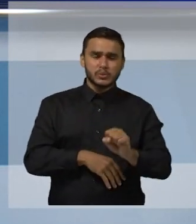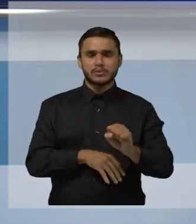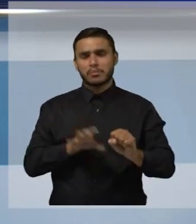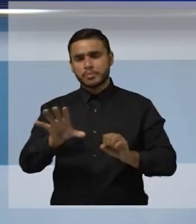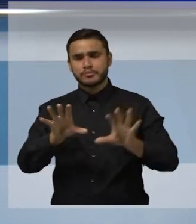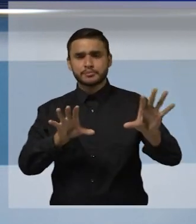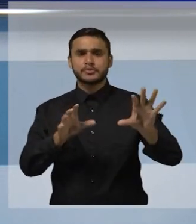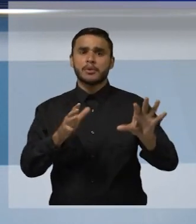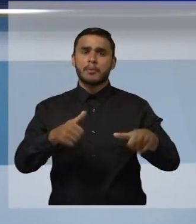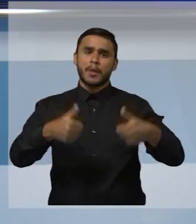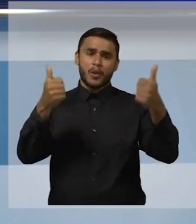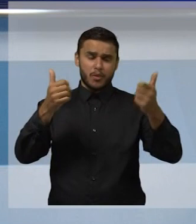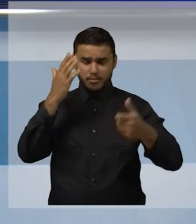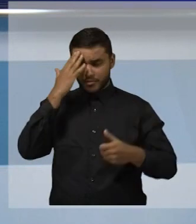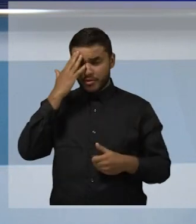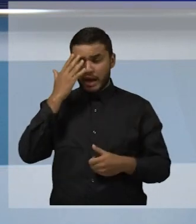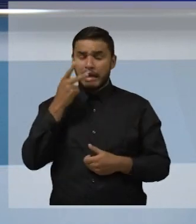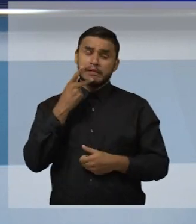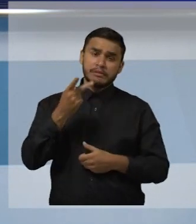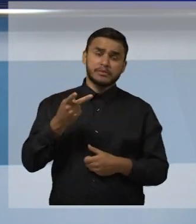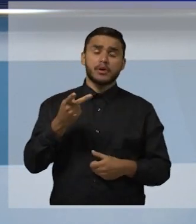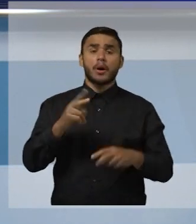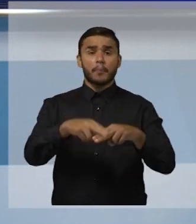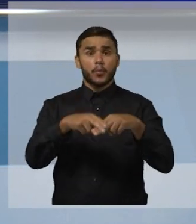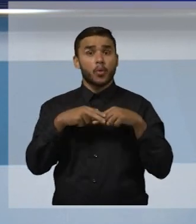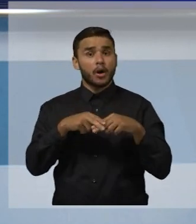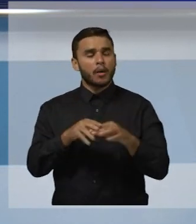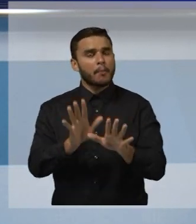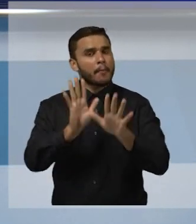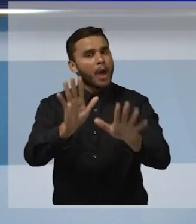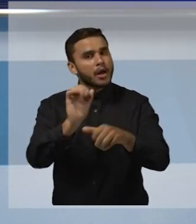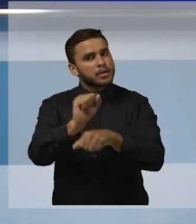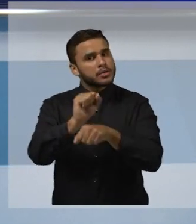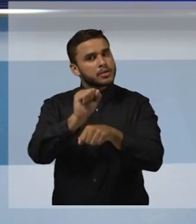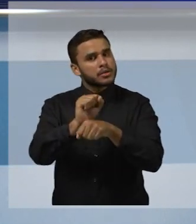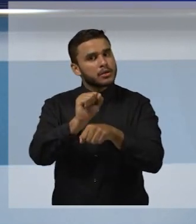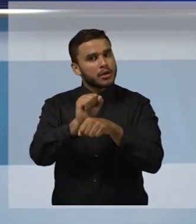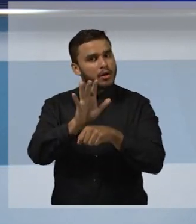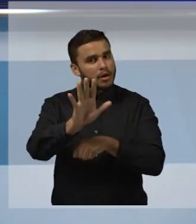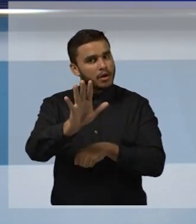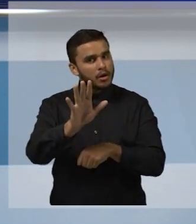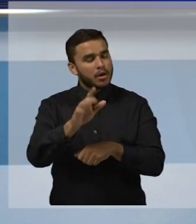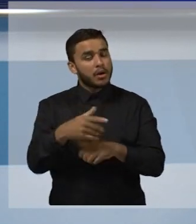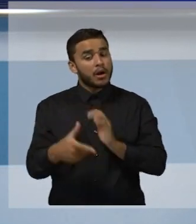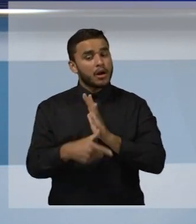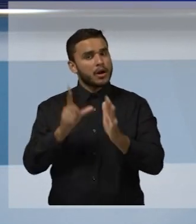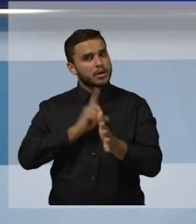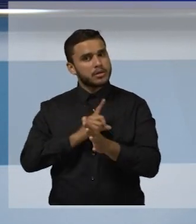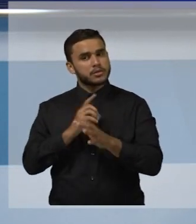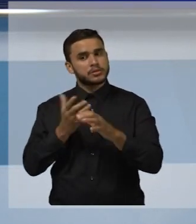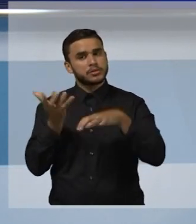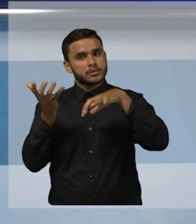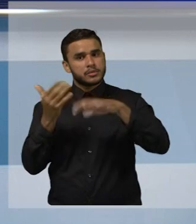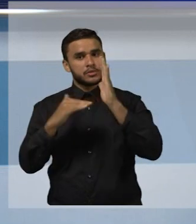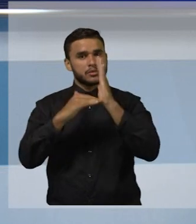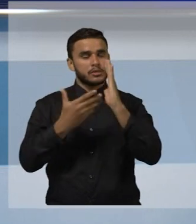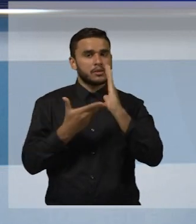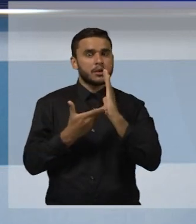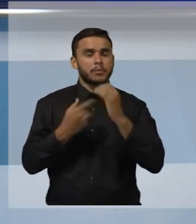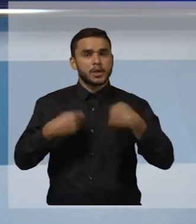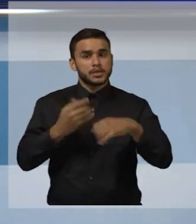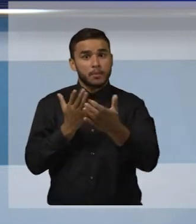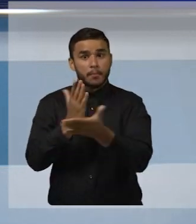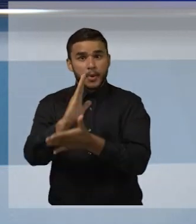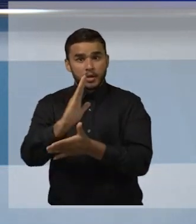Federação, e há uma expectativa muito grande sobre isso, levando-se em conta que isso depende de reforma